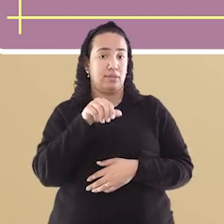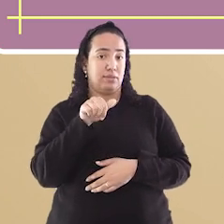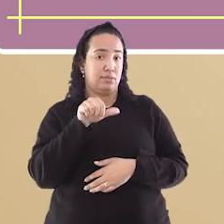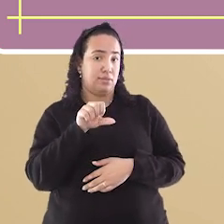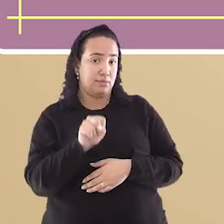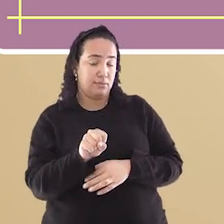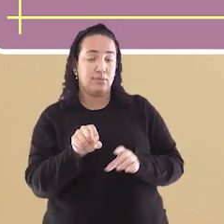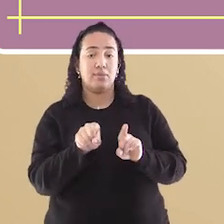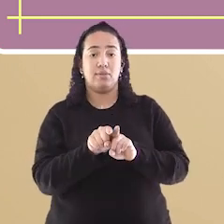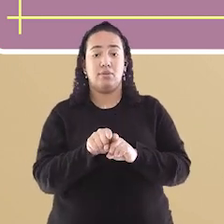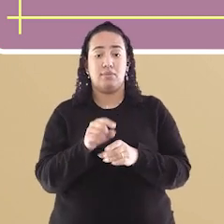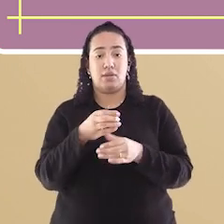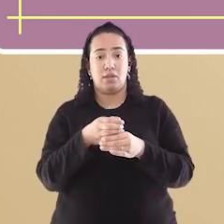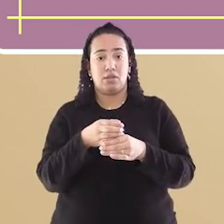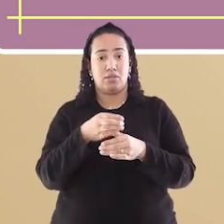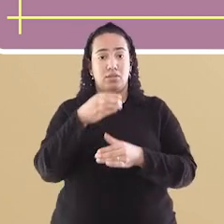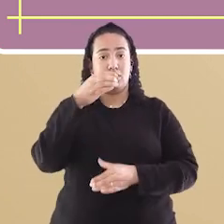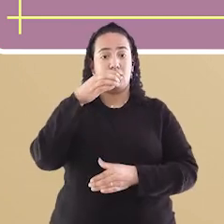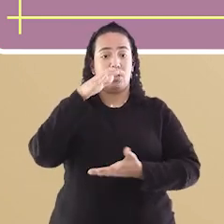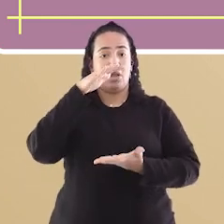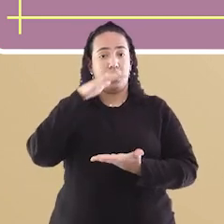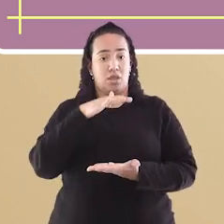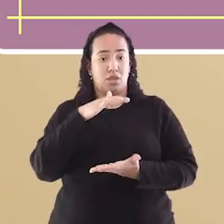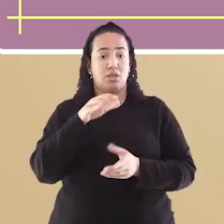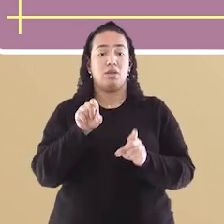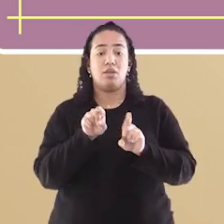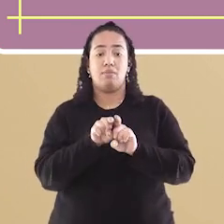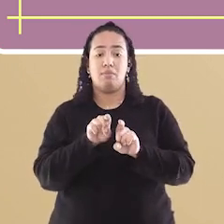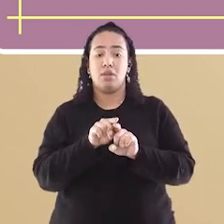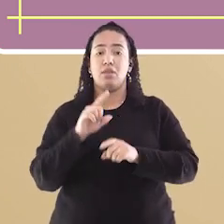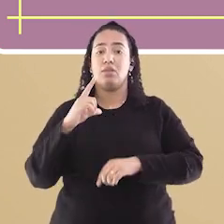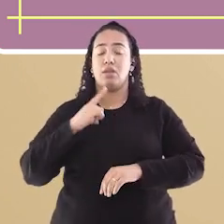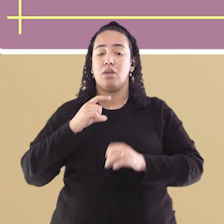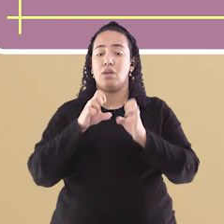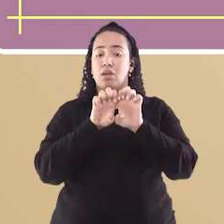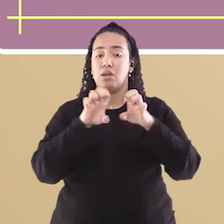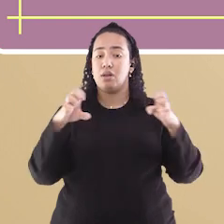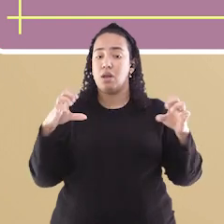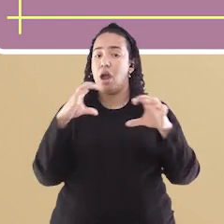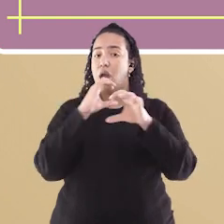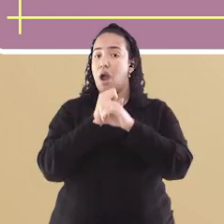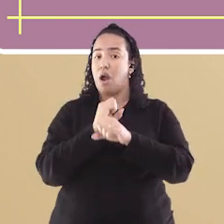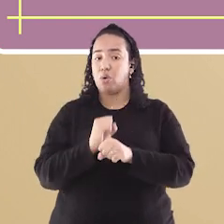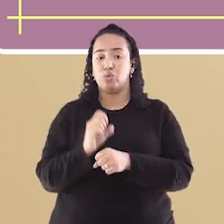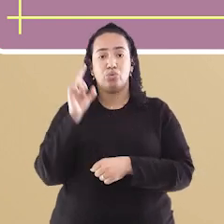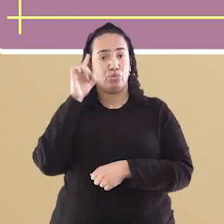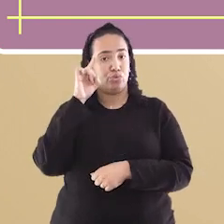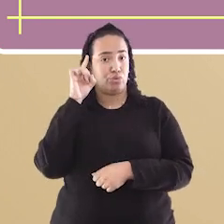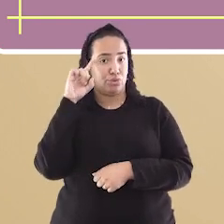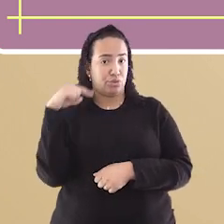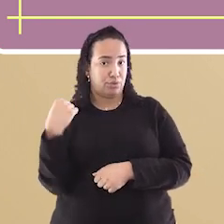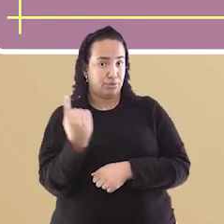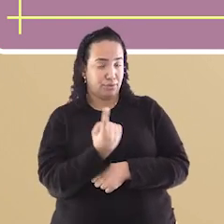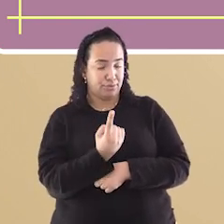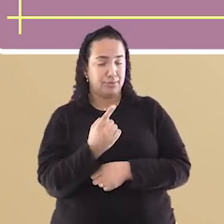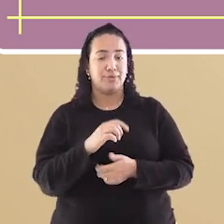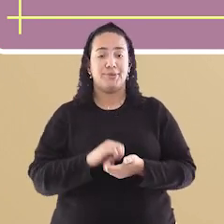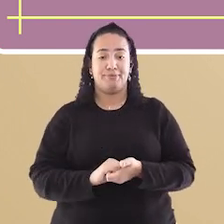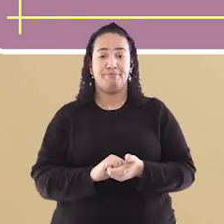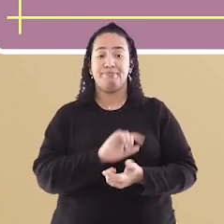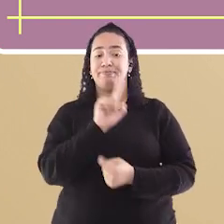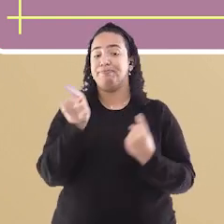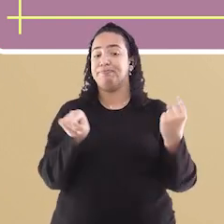retos, inclusive com o uso de expressões de cálculo em situações cotidianas. E o objetivo da aula